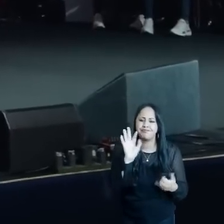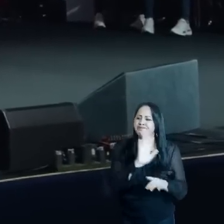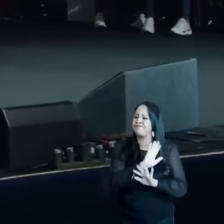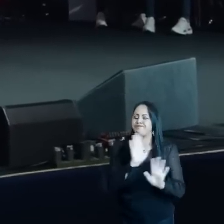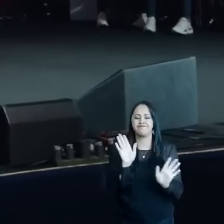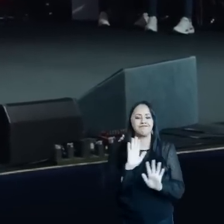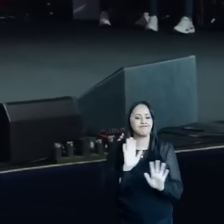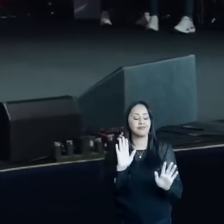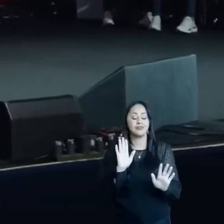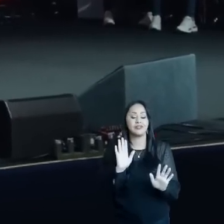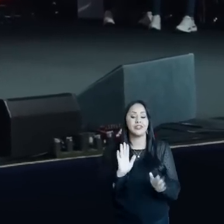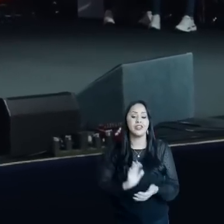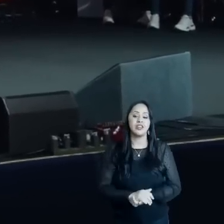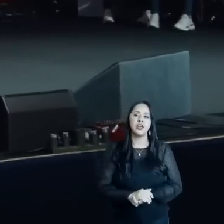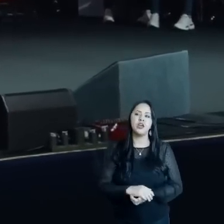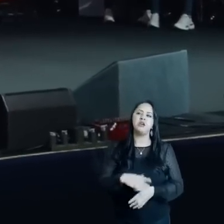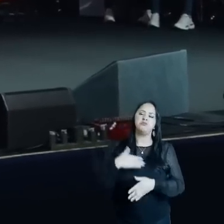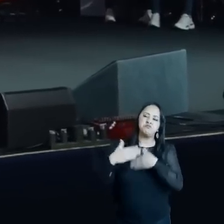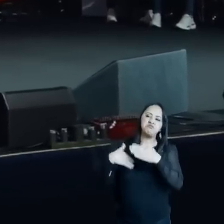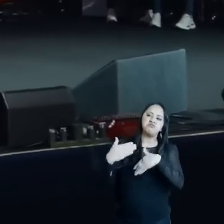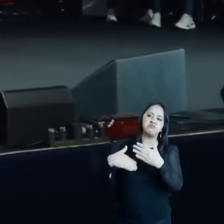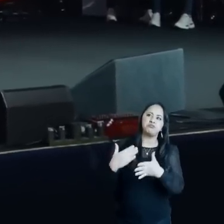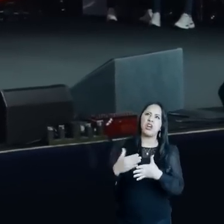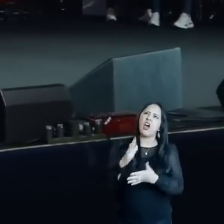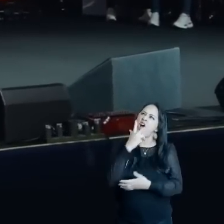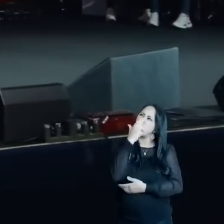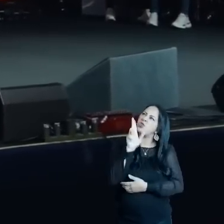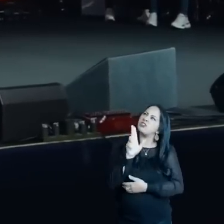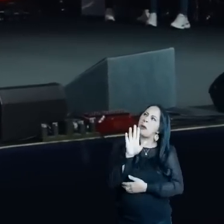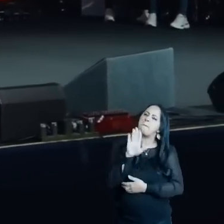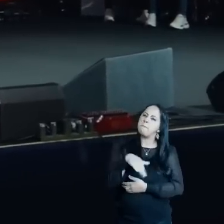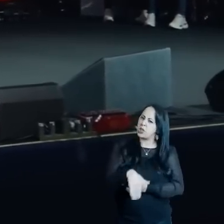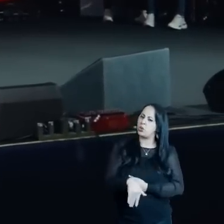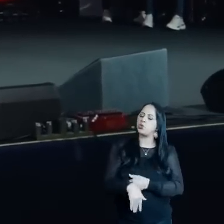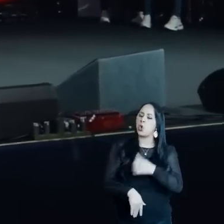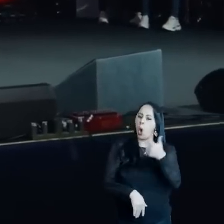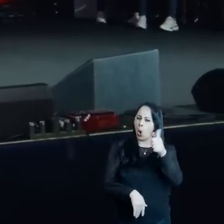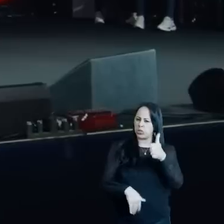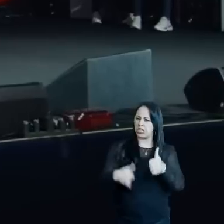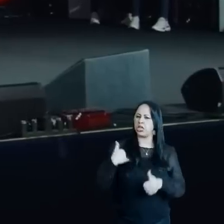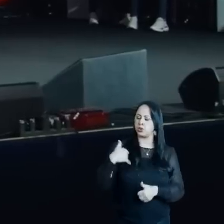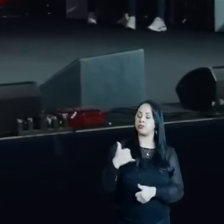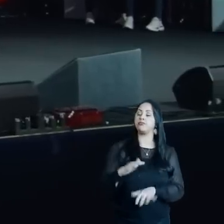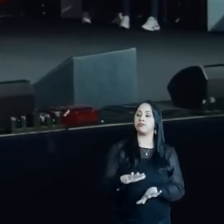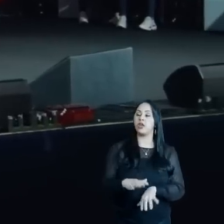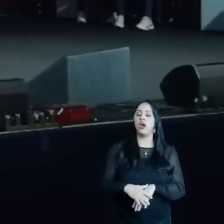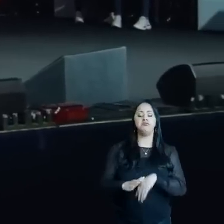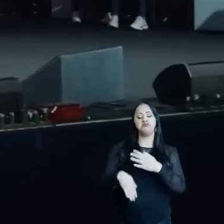nada. E passou um tempo, nem 13, eu acho que eu já tinha menos, 11, 12.